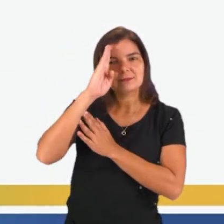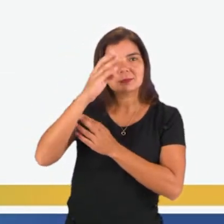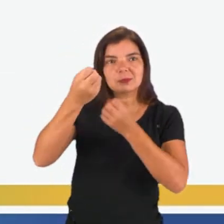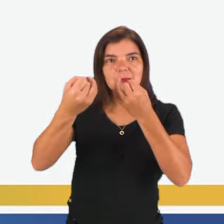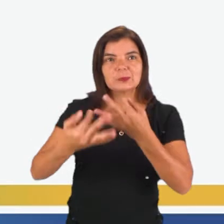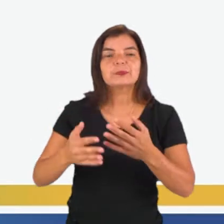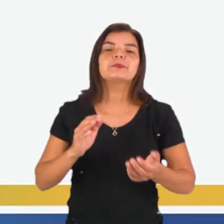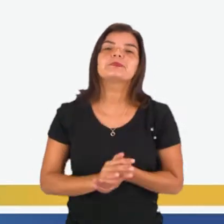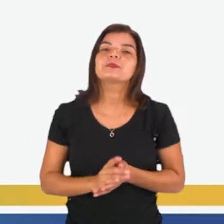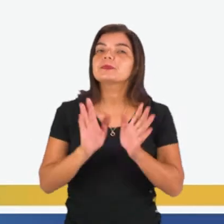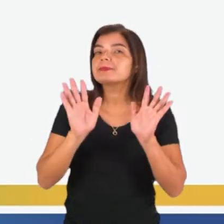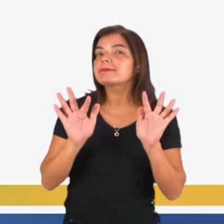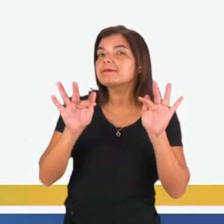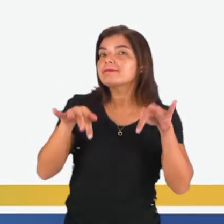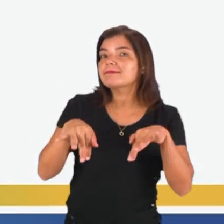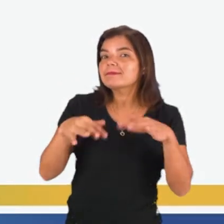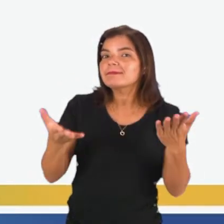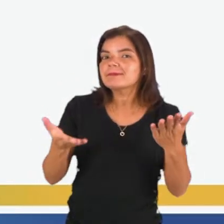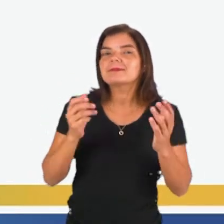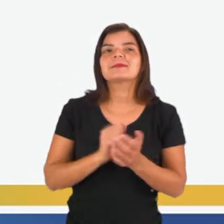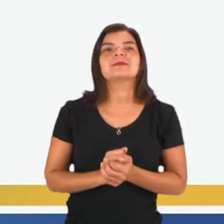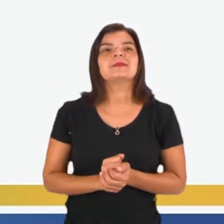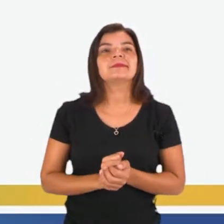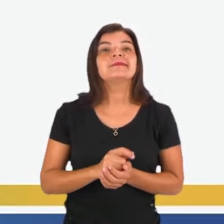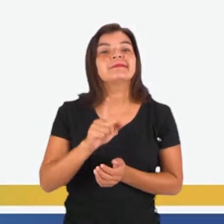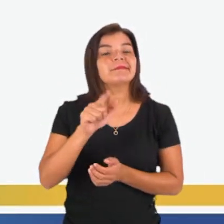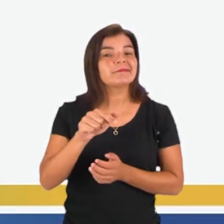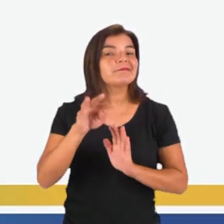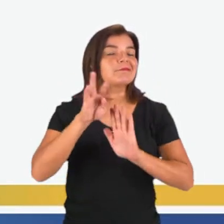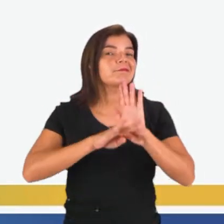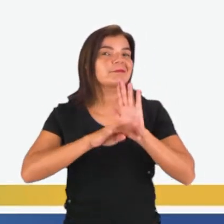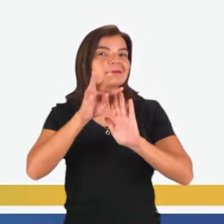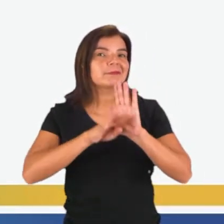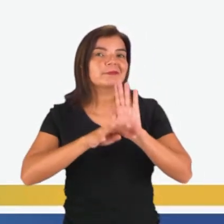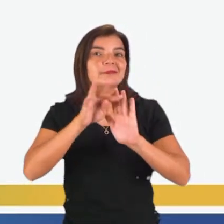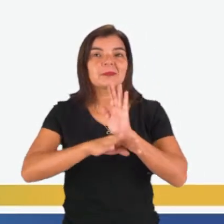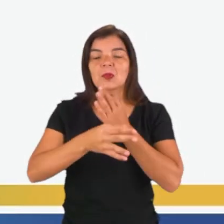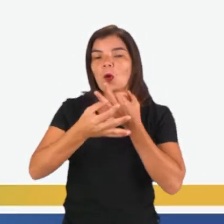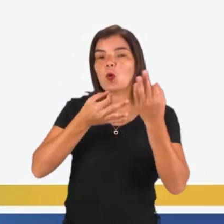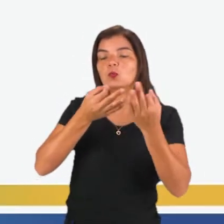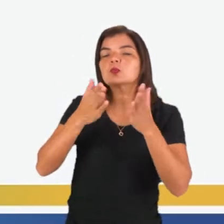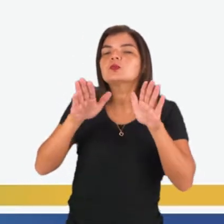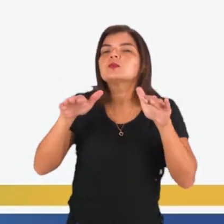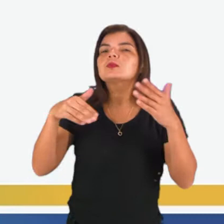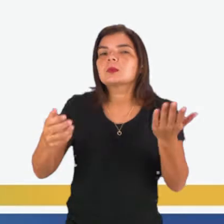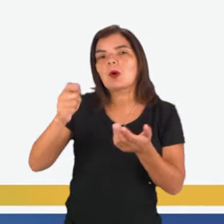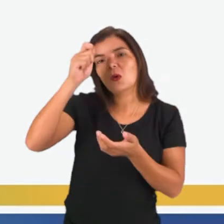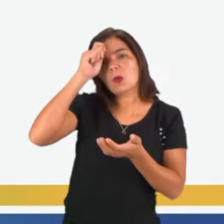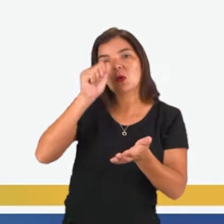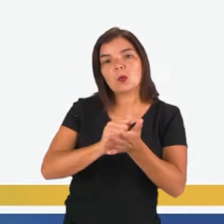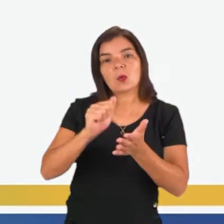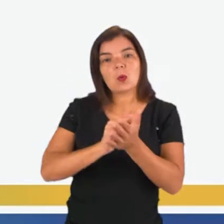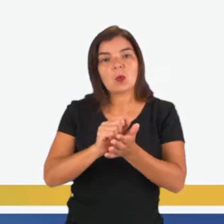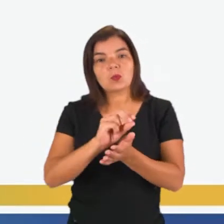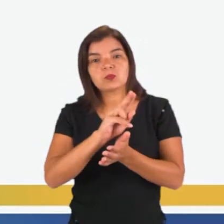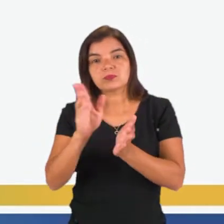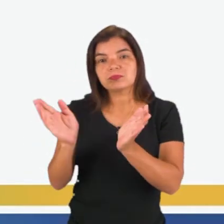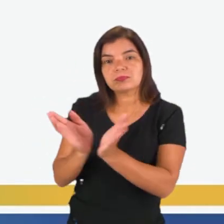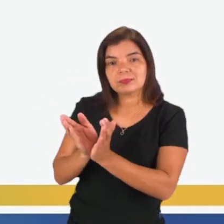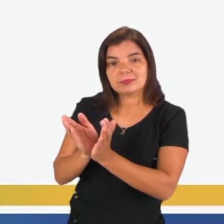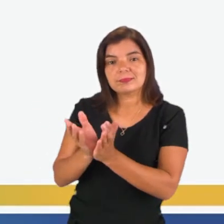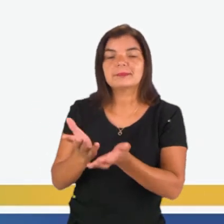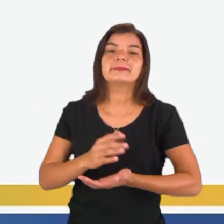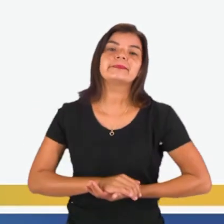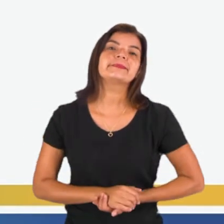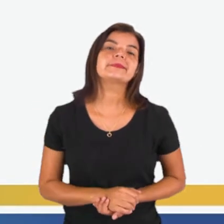ferramenta. E conclusão, finalização do texto com a opinião do autor ou da equipe.